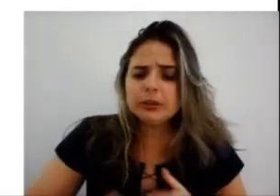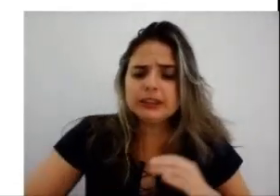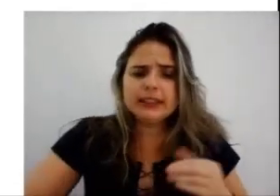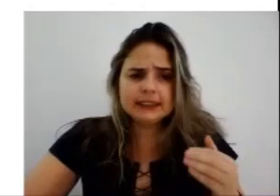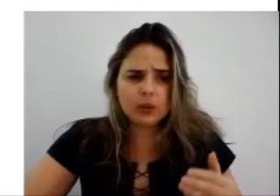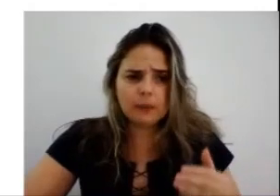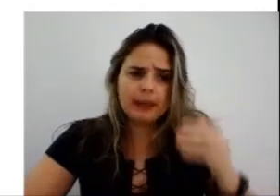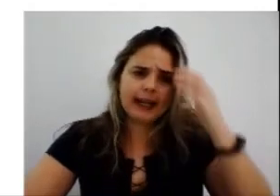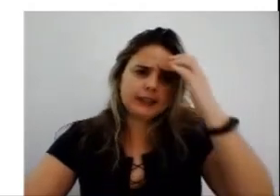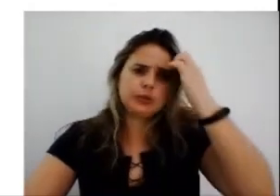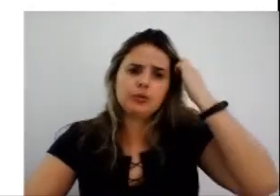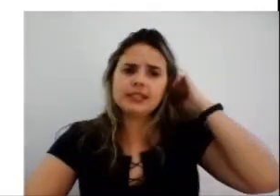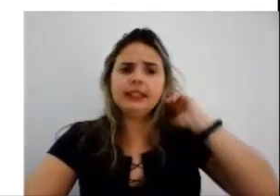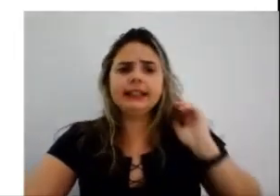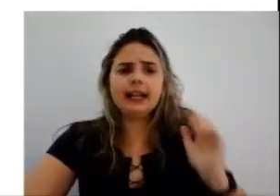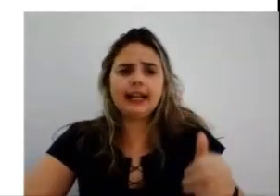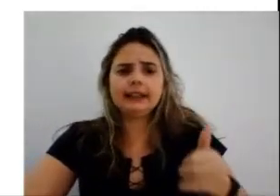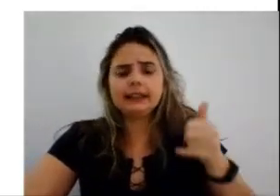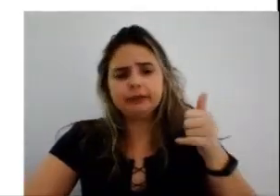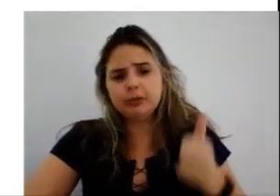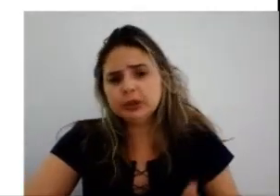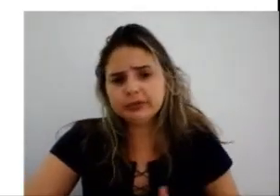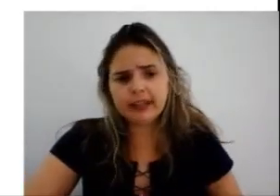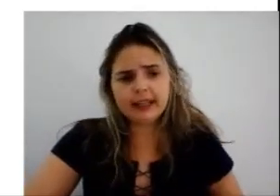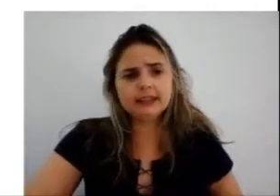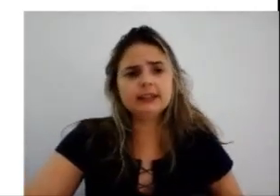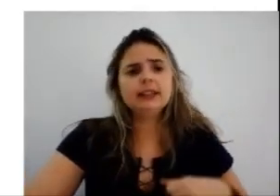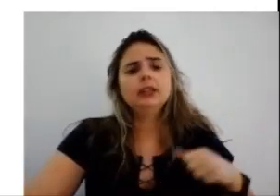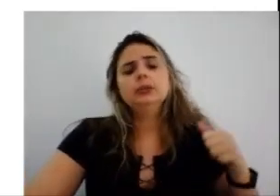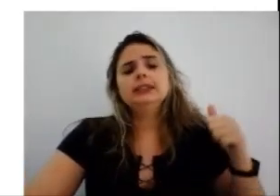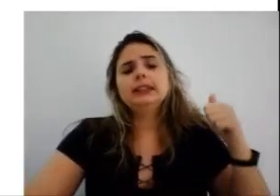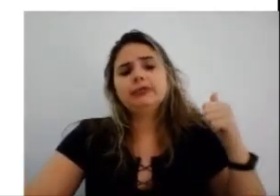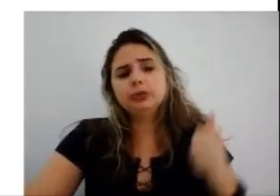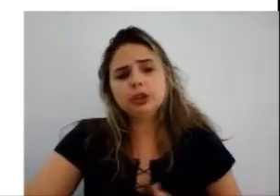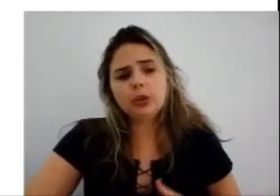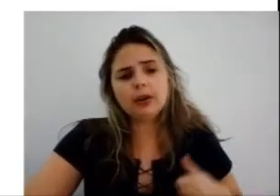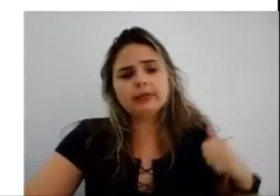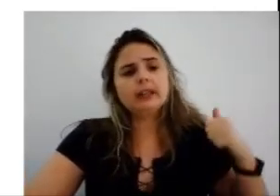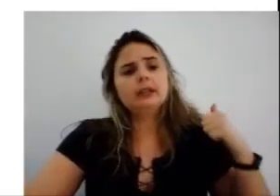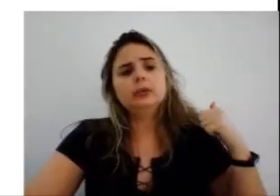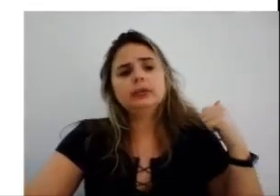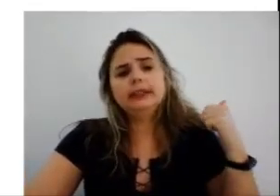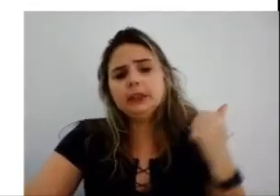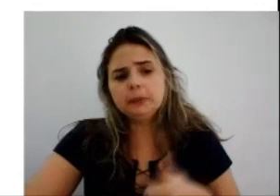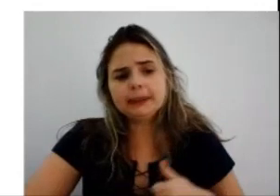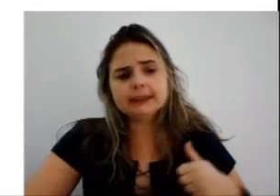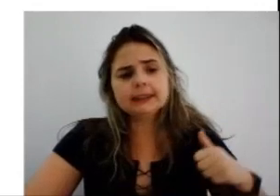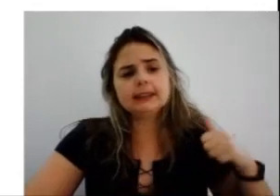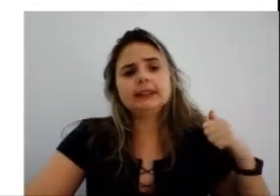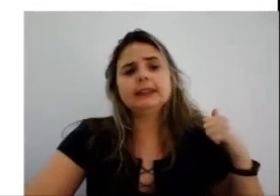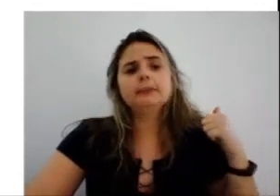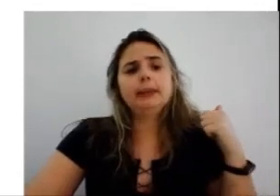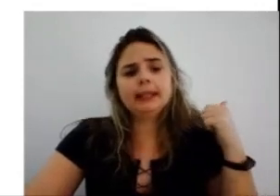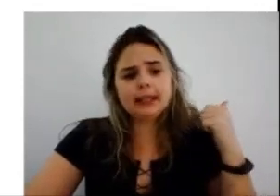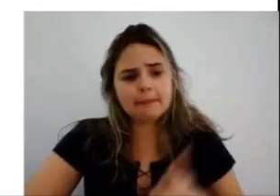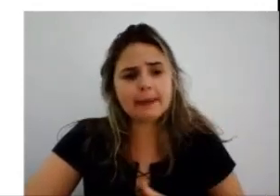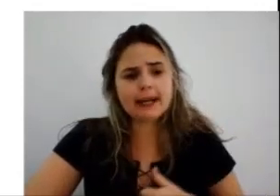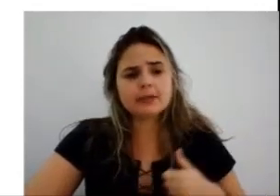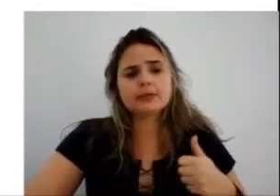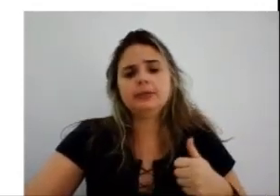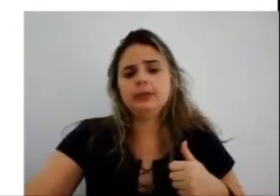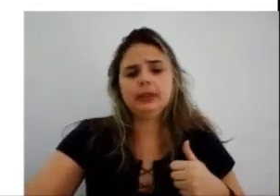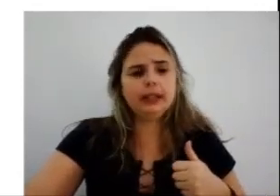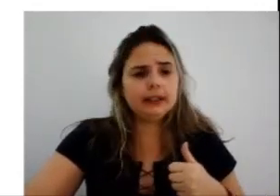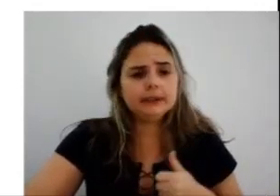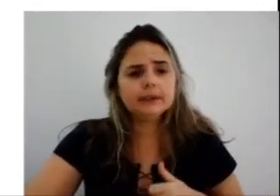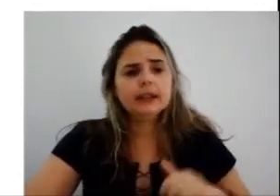Nós vamos ter nesse complexo a usina hidrelétrica Fonte Velha, usina Fonte Nova, Nilo Peçanha, Pereira